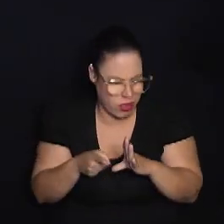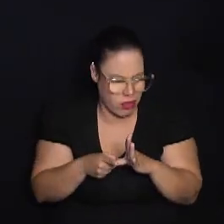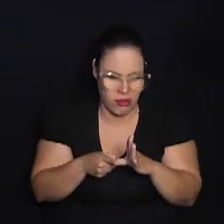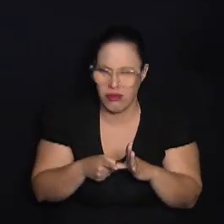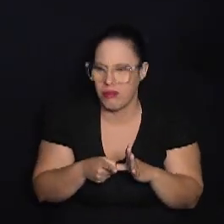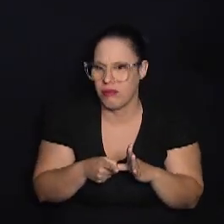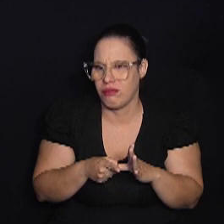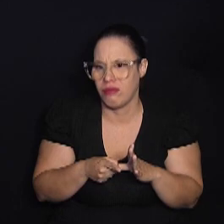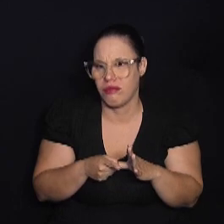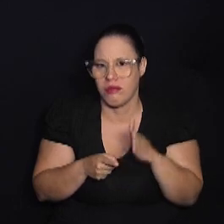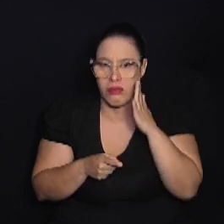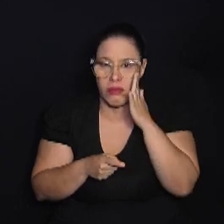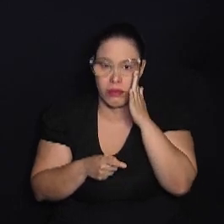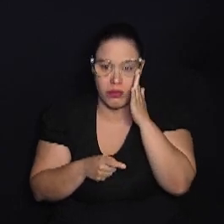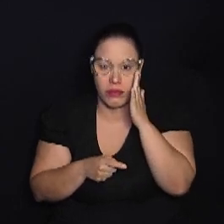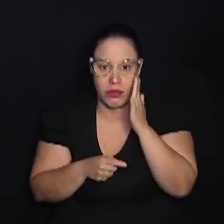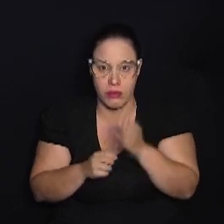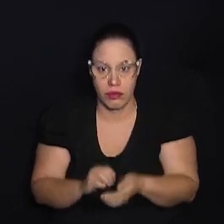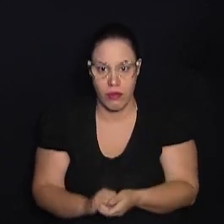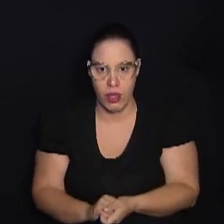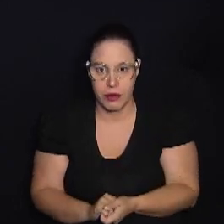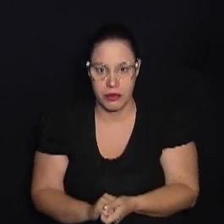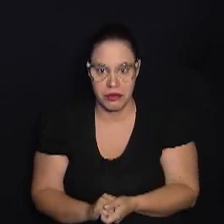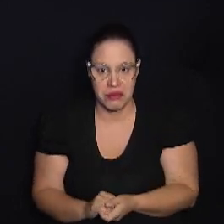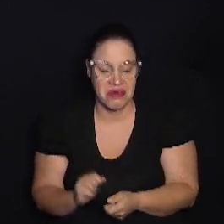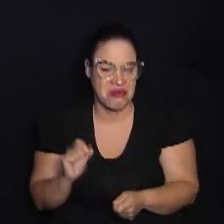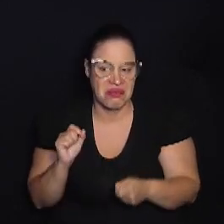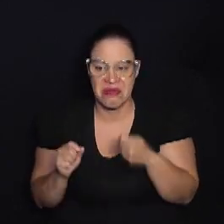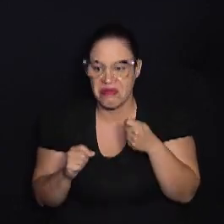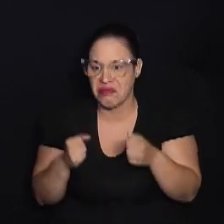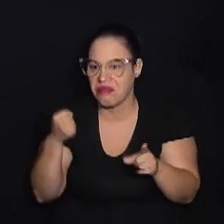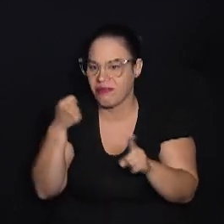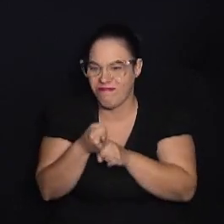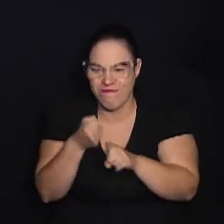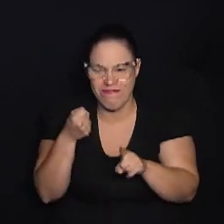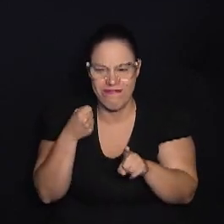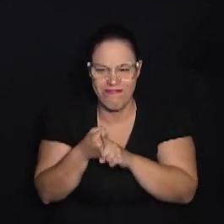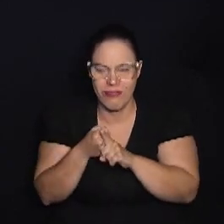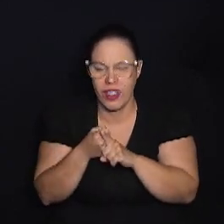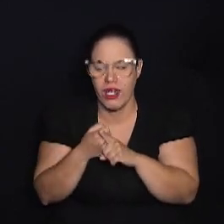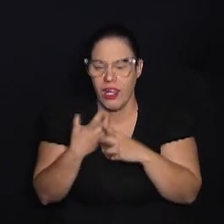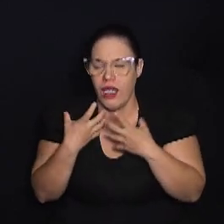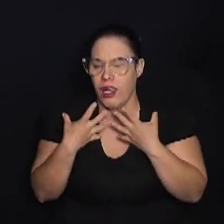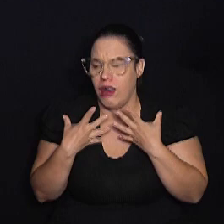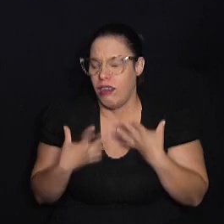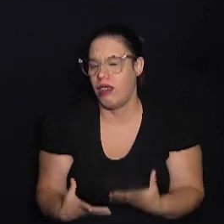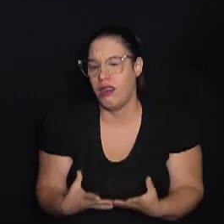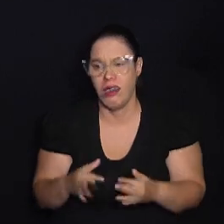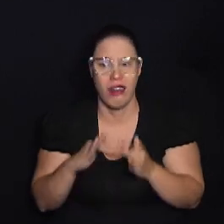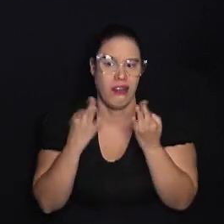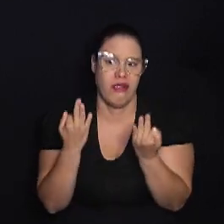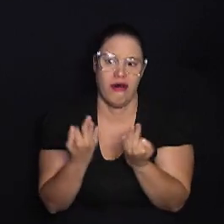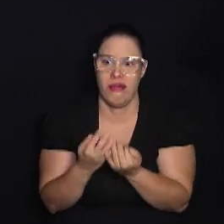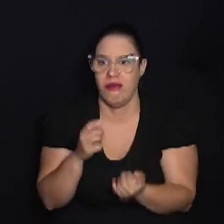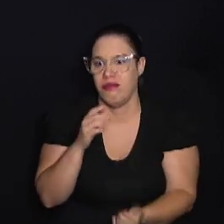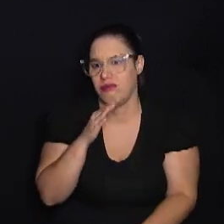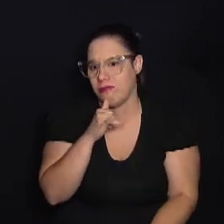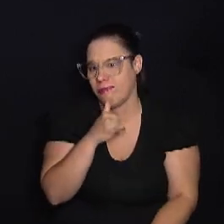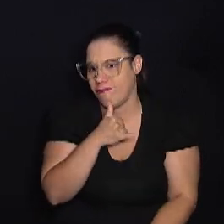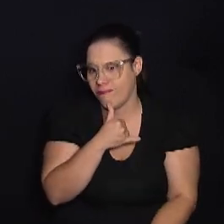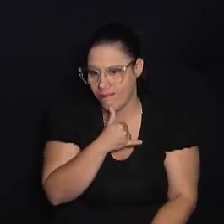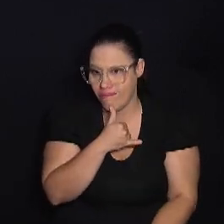diagnóstico, você está com câncer, seja o tipo que for, é um impacto assim, que é devastador para a pessoa, para a família. E depois,